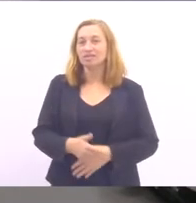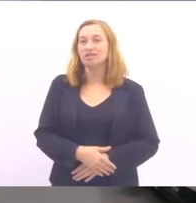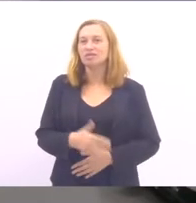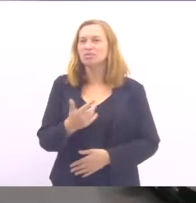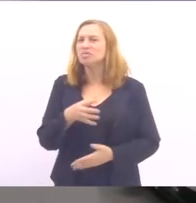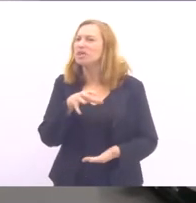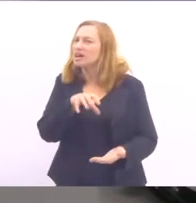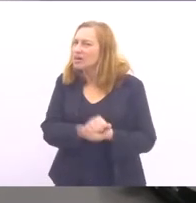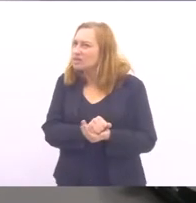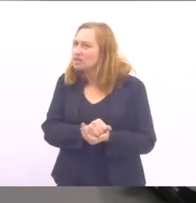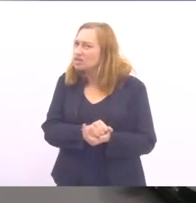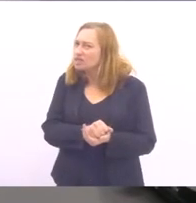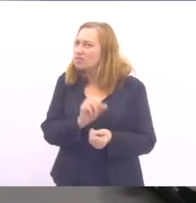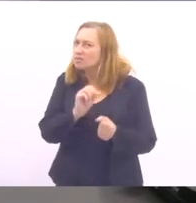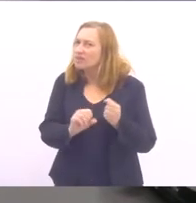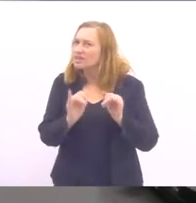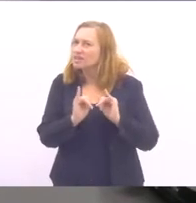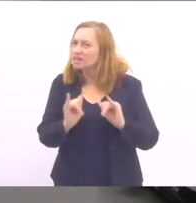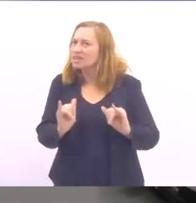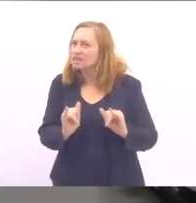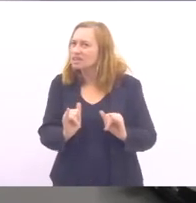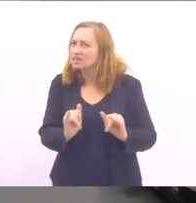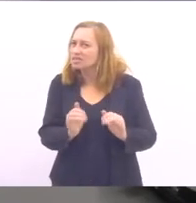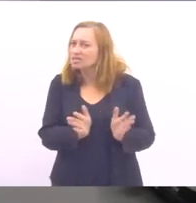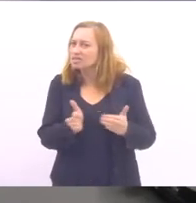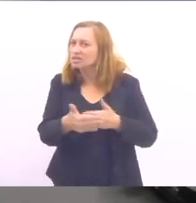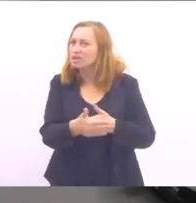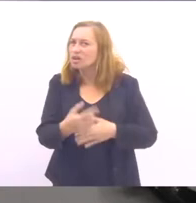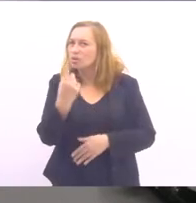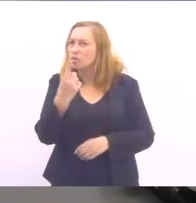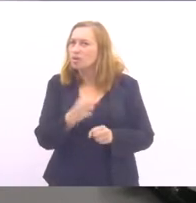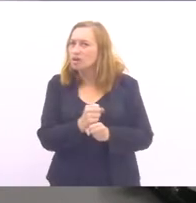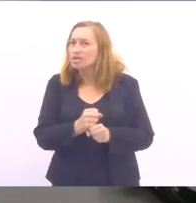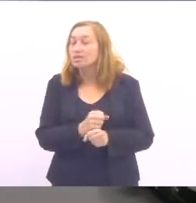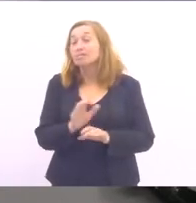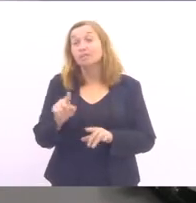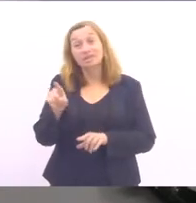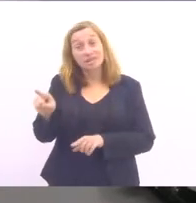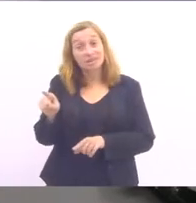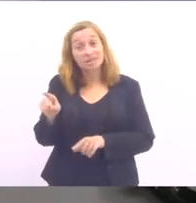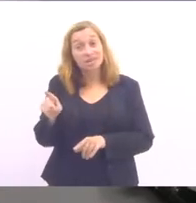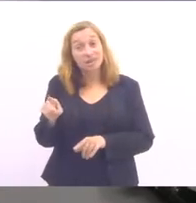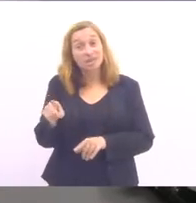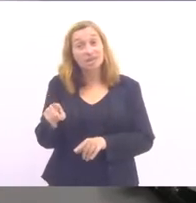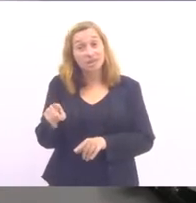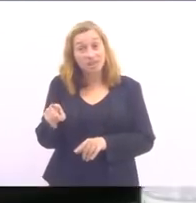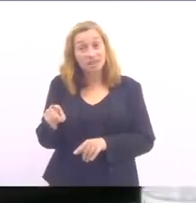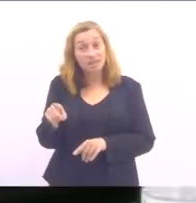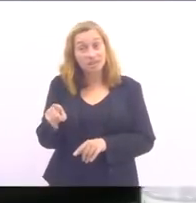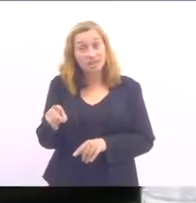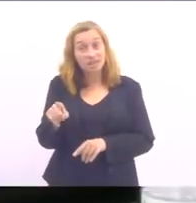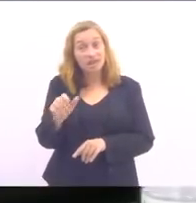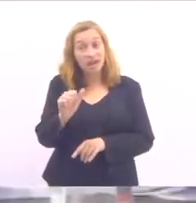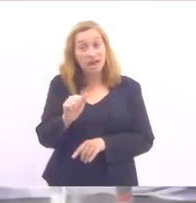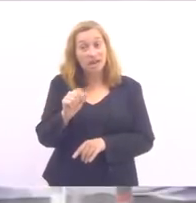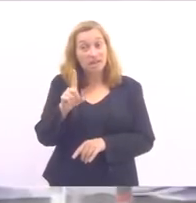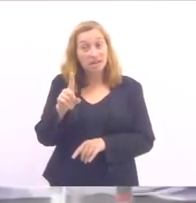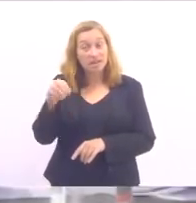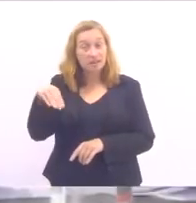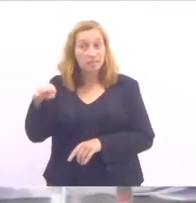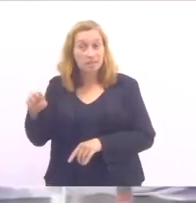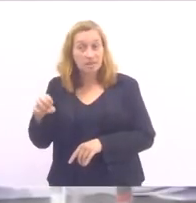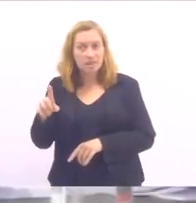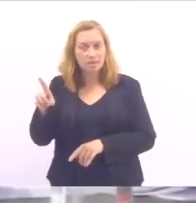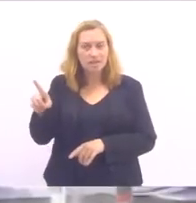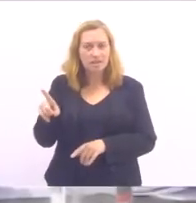que se cadastrar para fazer essa declaração de embalagem, porque eles tinham um ano... Esse é o ato declaratório de embalagem, é o ato de mim. Sim, mas eles vão ter que